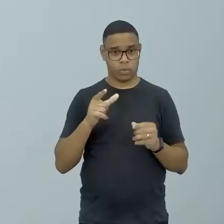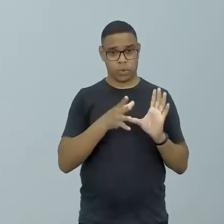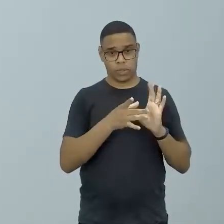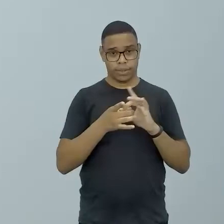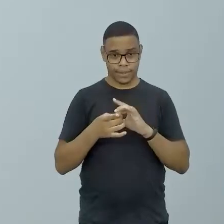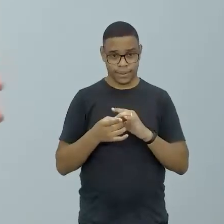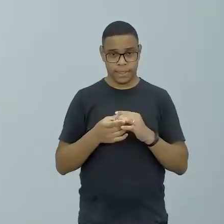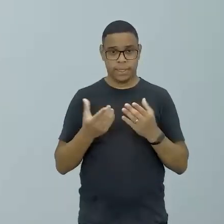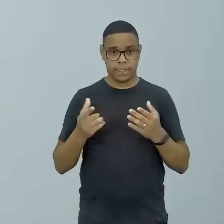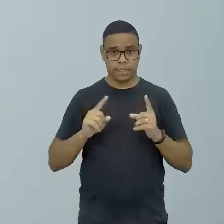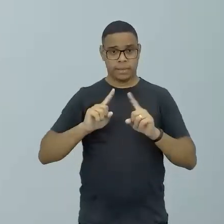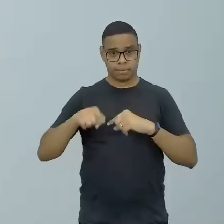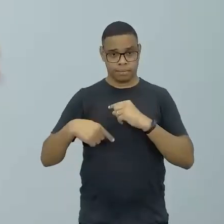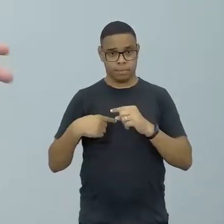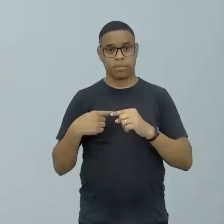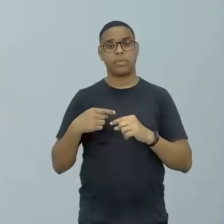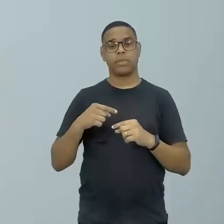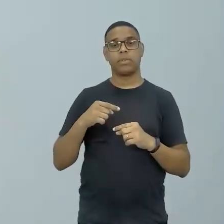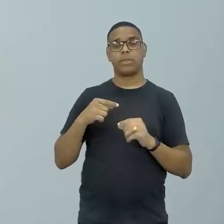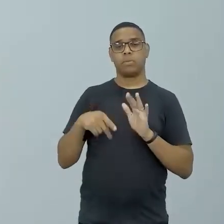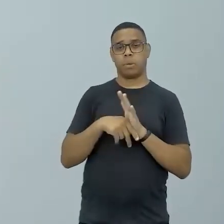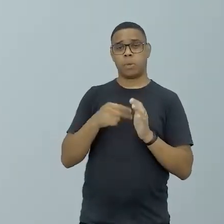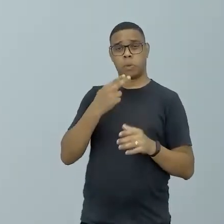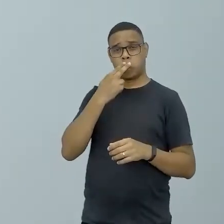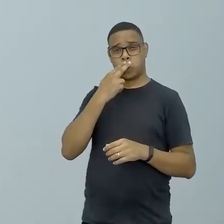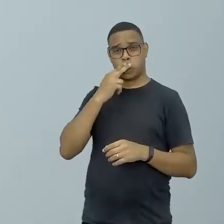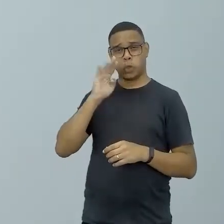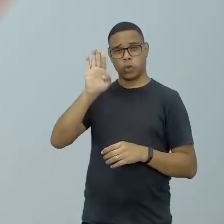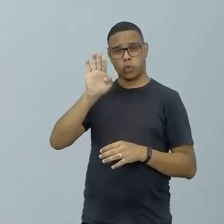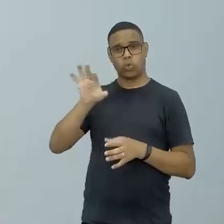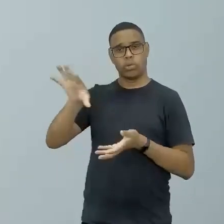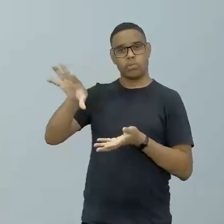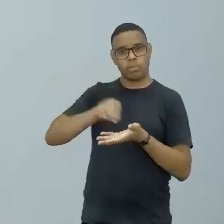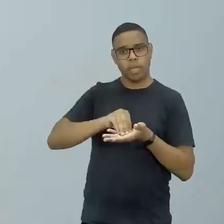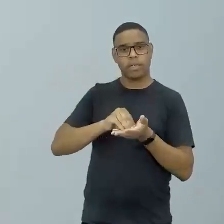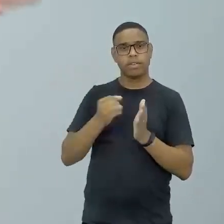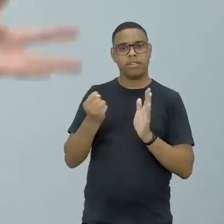contexto, e aí depois o nazismo e o neonazismo acabam